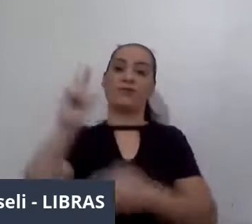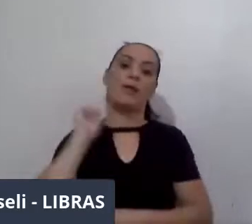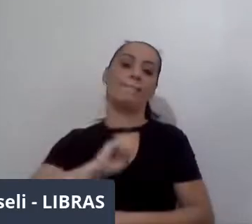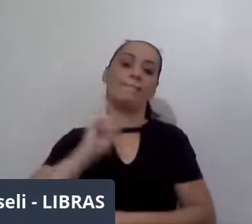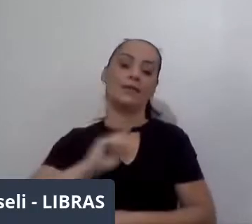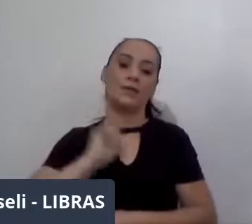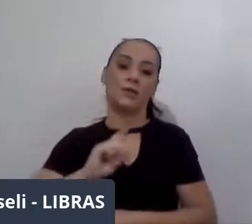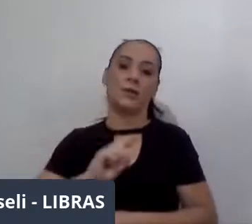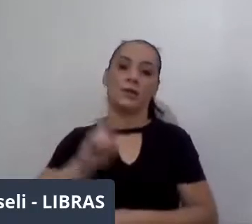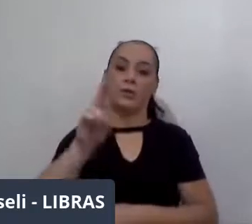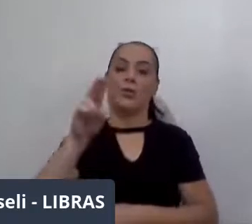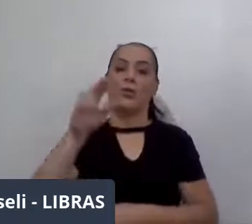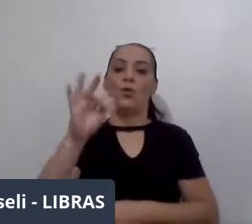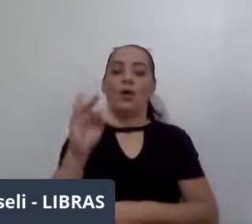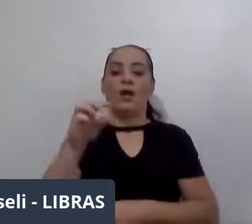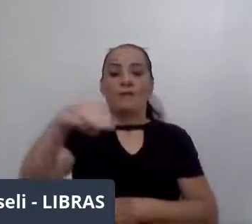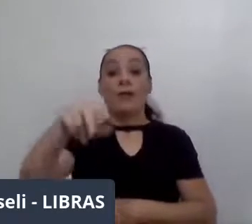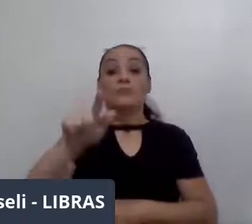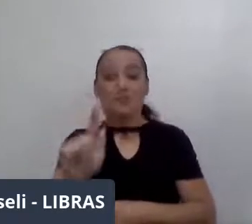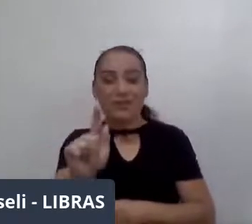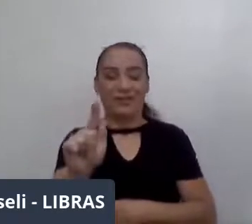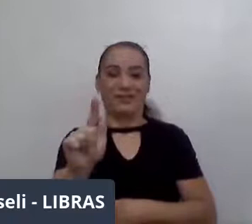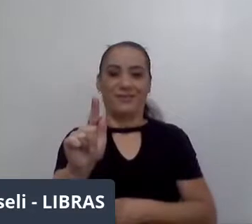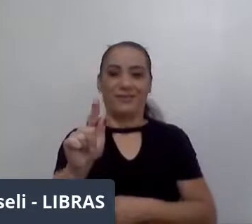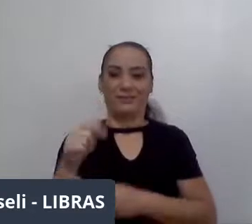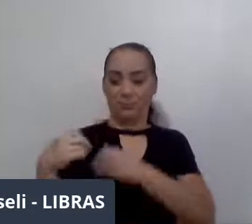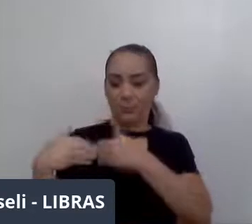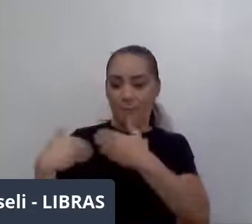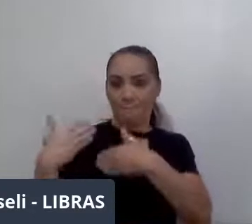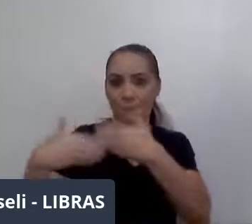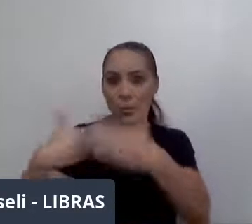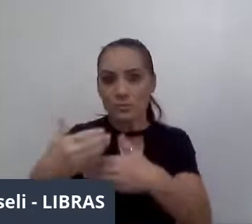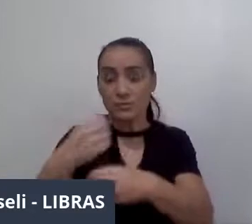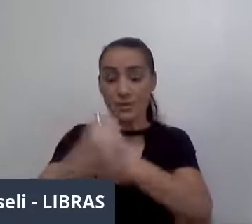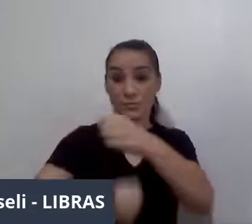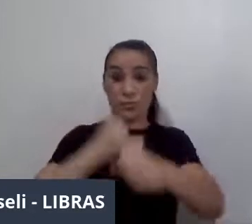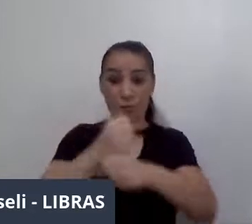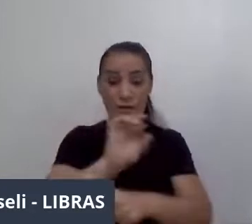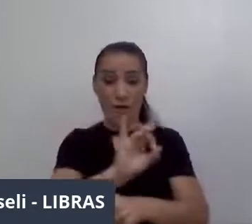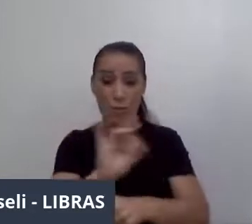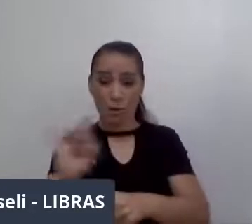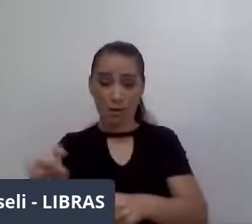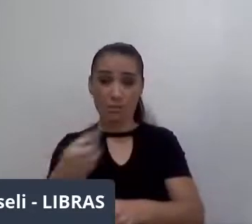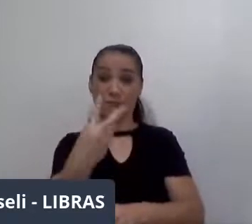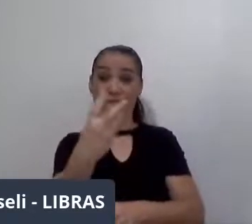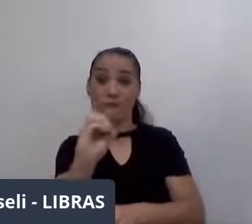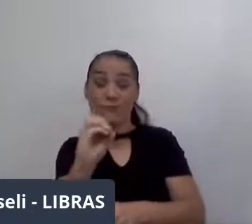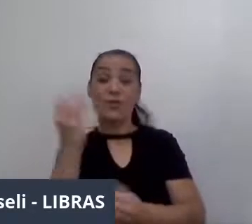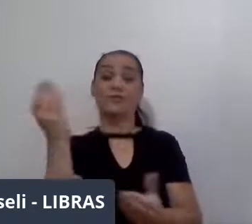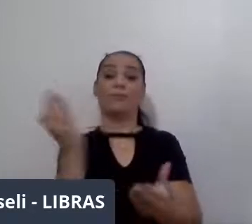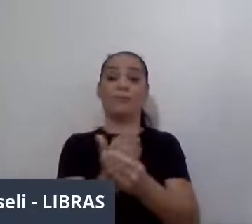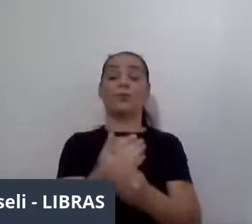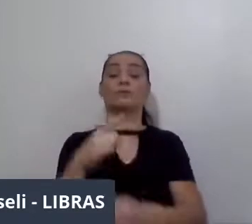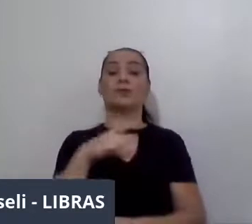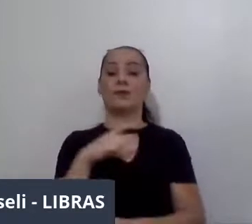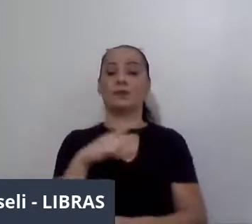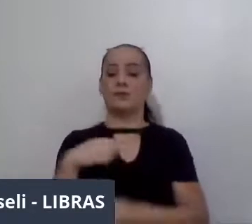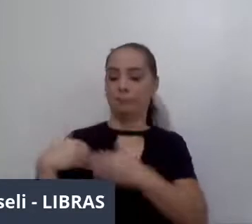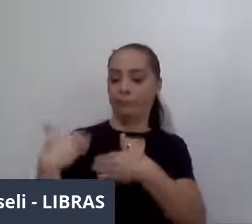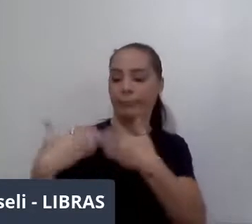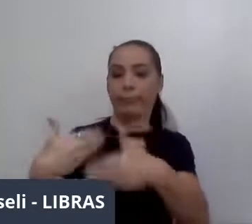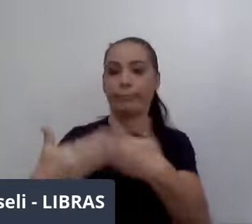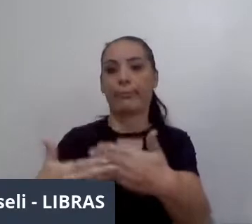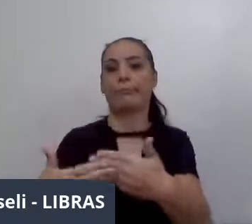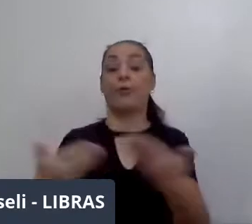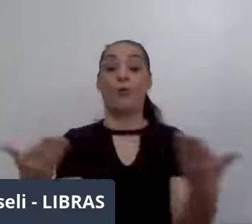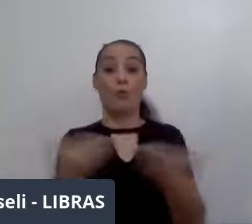de atendimento de 20 processos por ano, por vez, que é praticamente por ano. Sabe quantas pessoas nós temos, atualizado esse